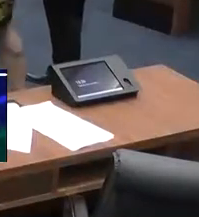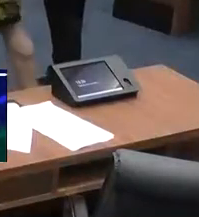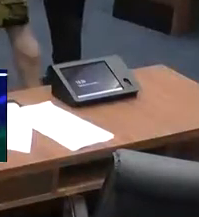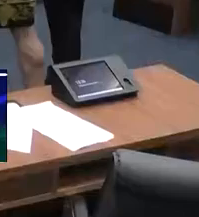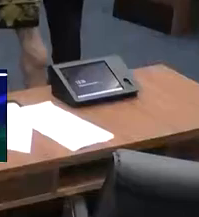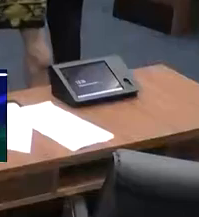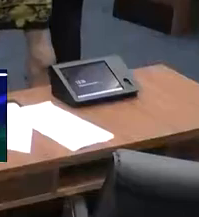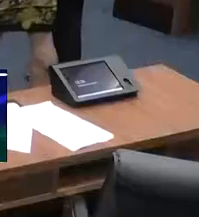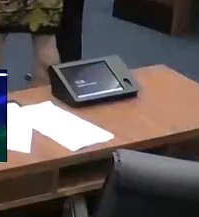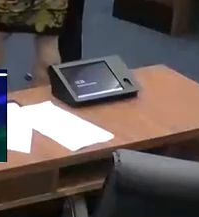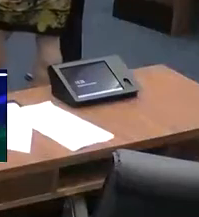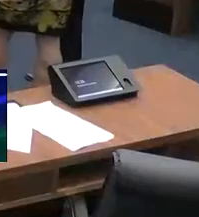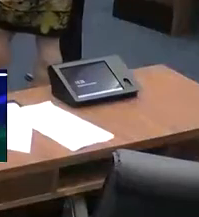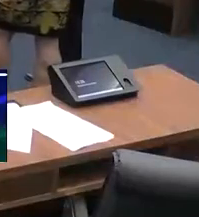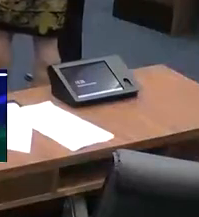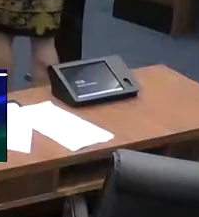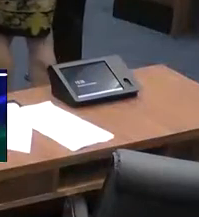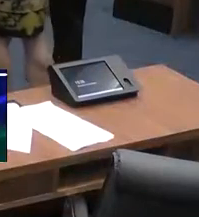Tem que chegar para trás.